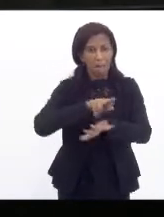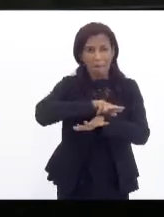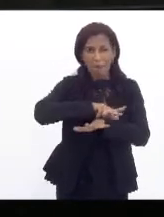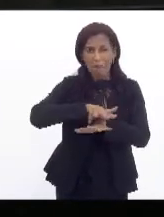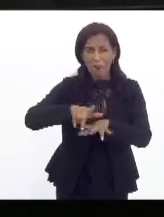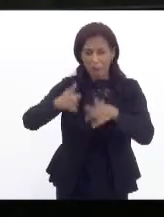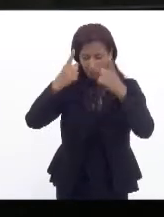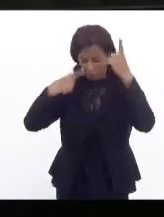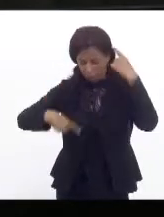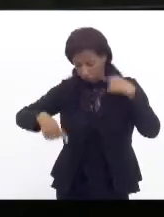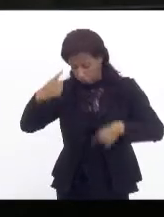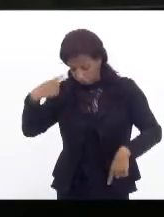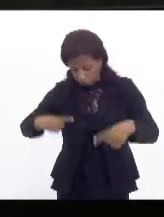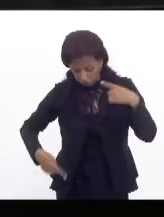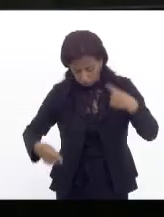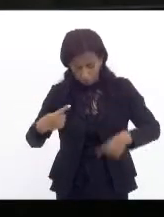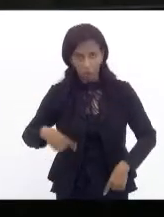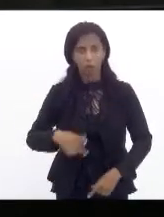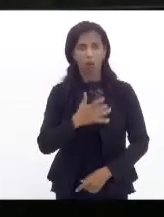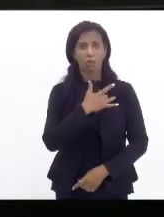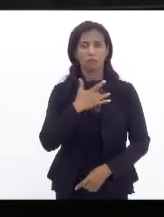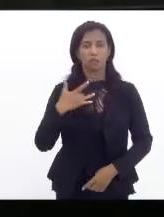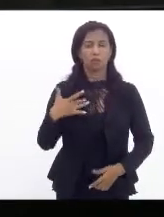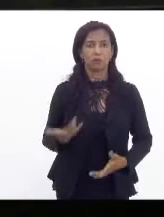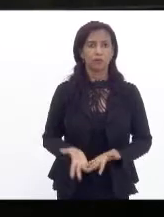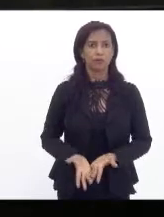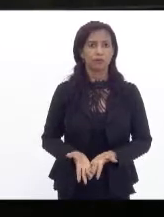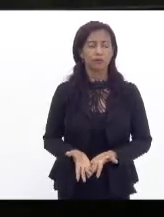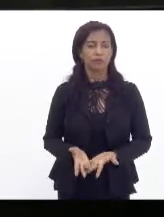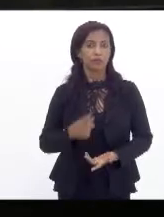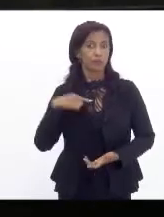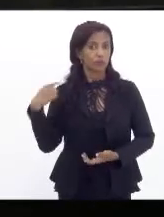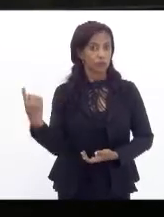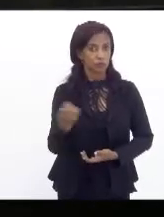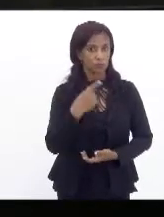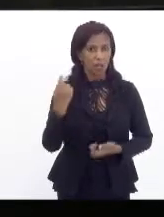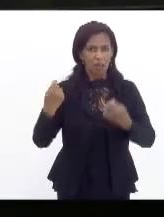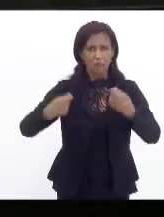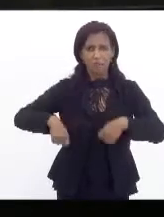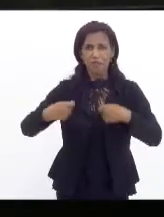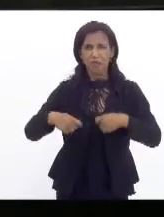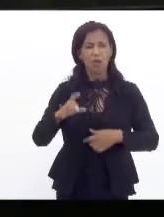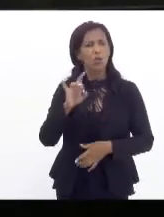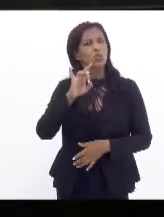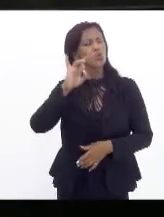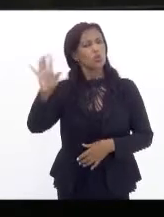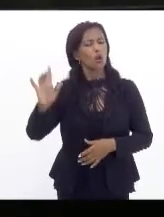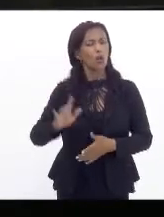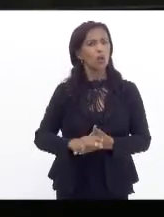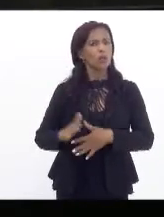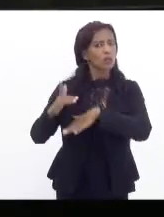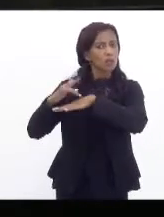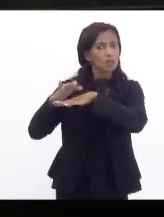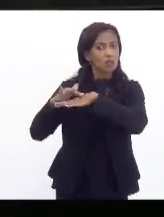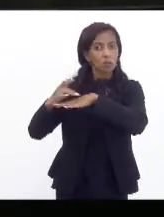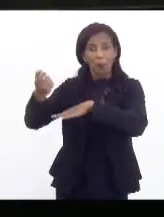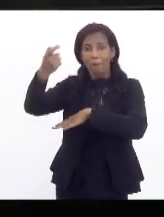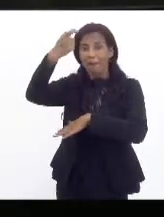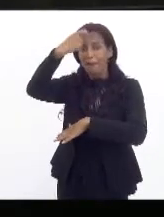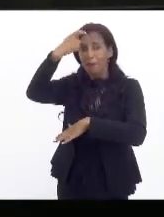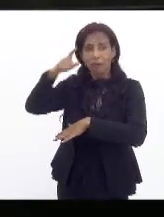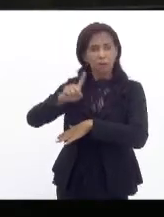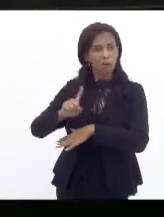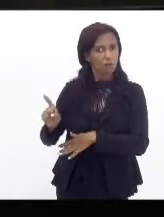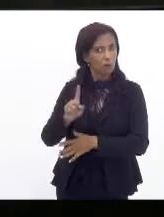várias áreas da saúde. E nós precisamos, não só a questão da doença mental, não,